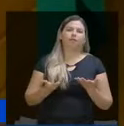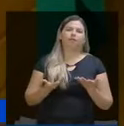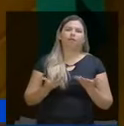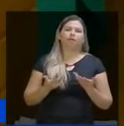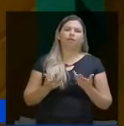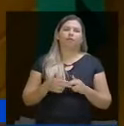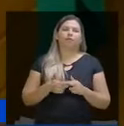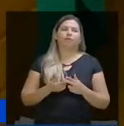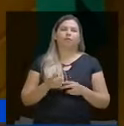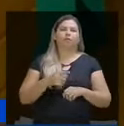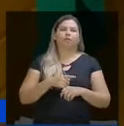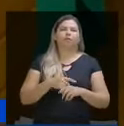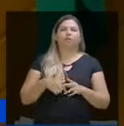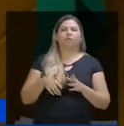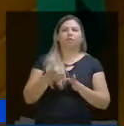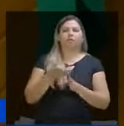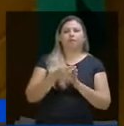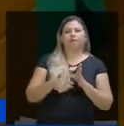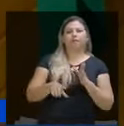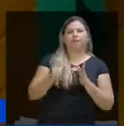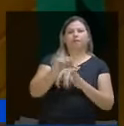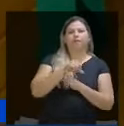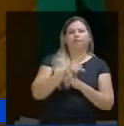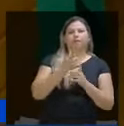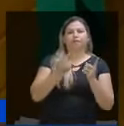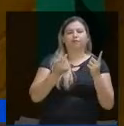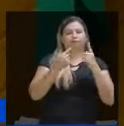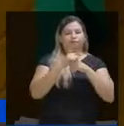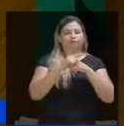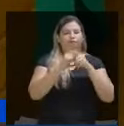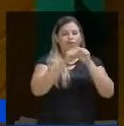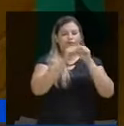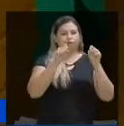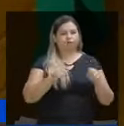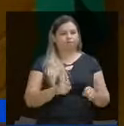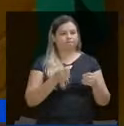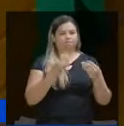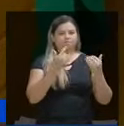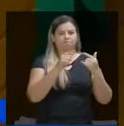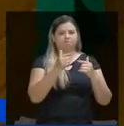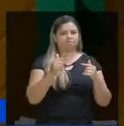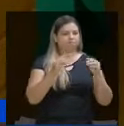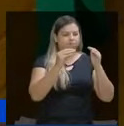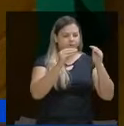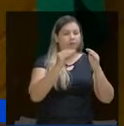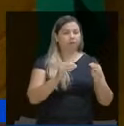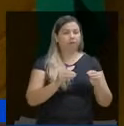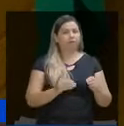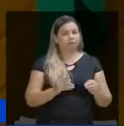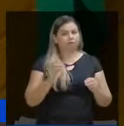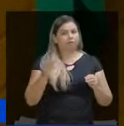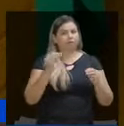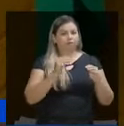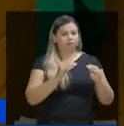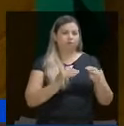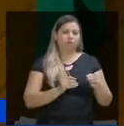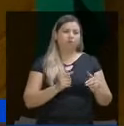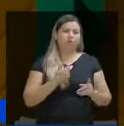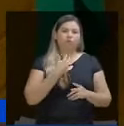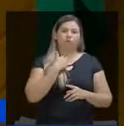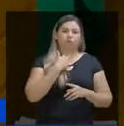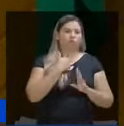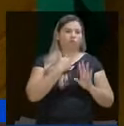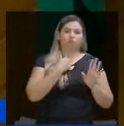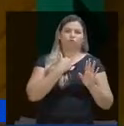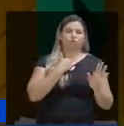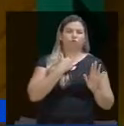até algumas horas atrás, era incontroverso que no sistema constava que havia um impedimento para a